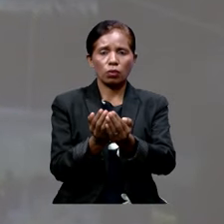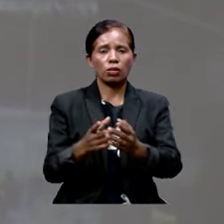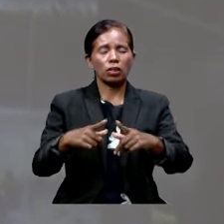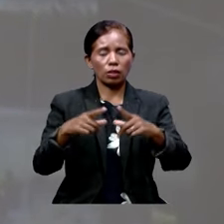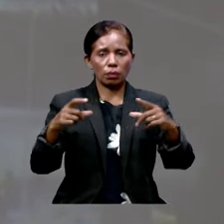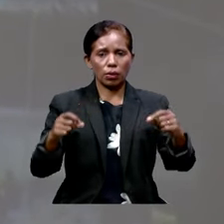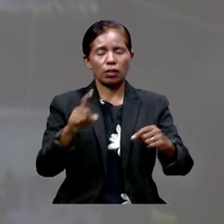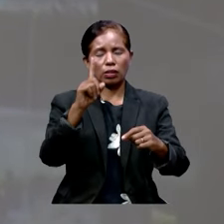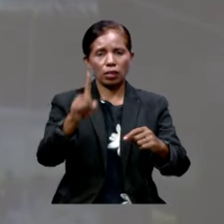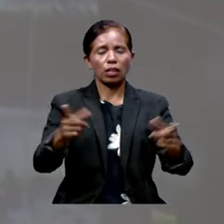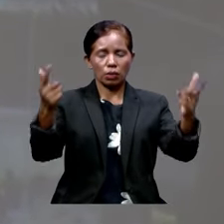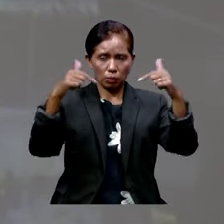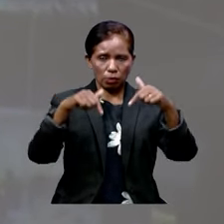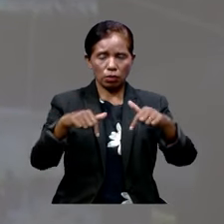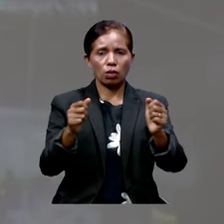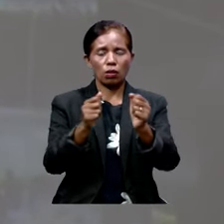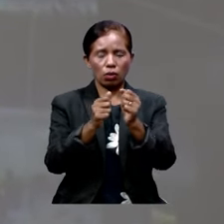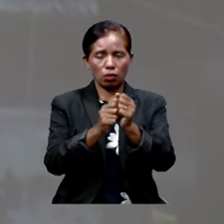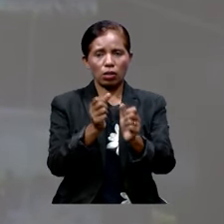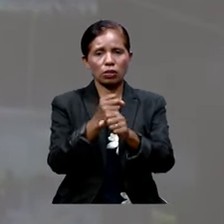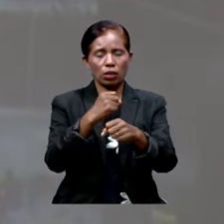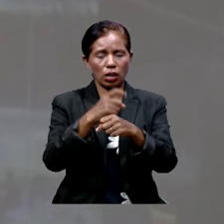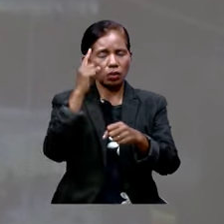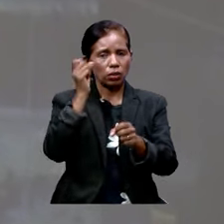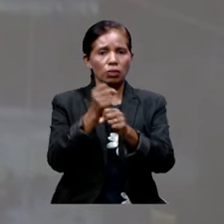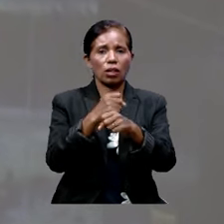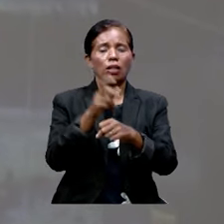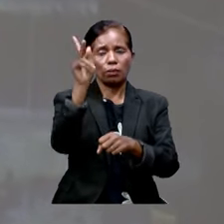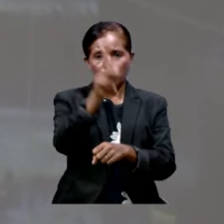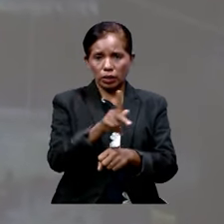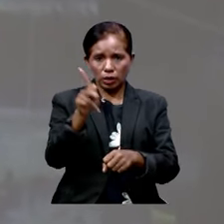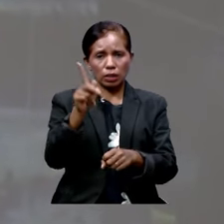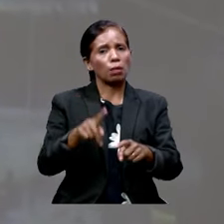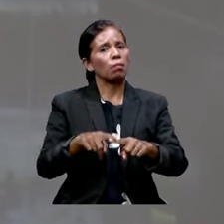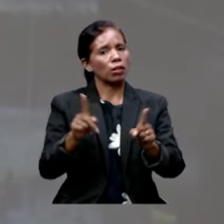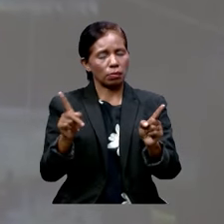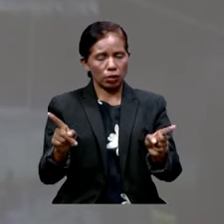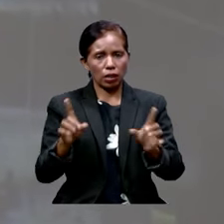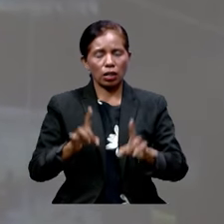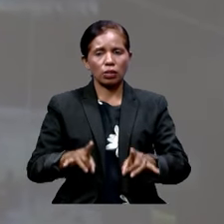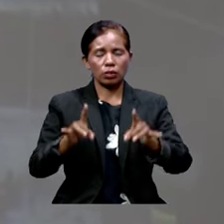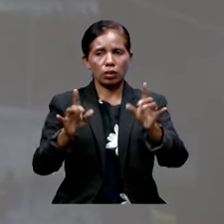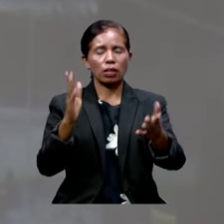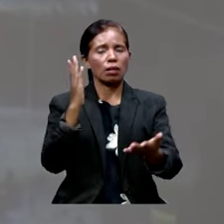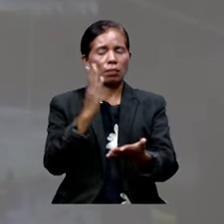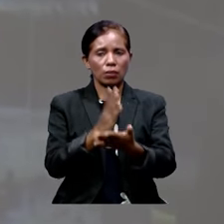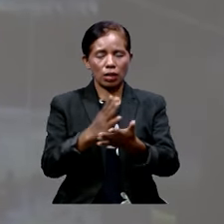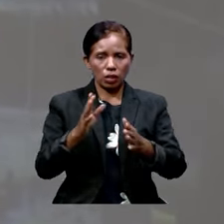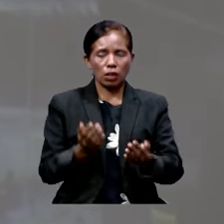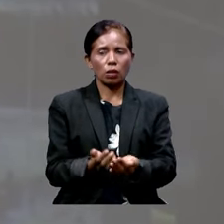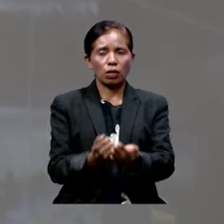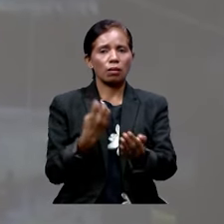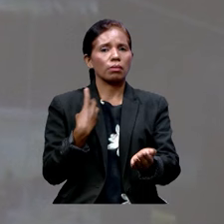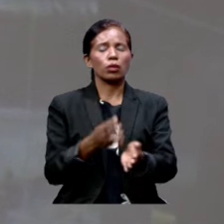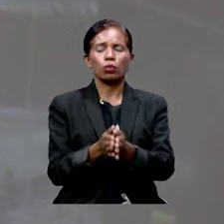agora tama filo fale mai ho intenção de halu pesquisa mebe na realidade Australia mos bandu rone ne ba mi husu ba governo